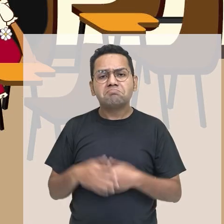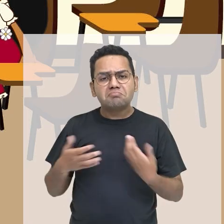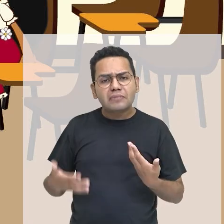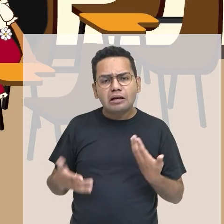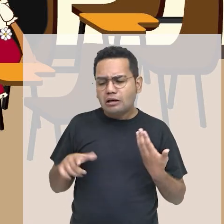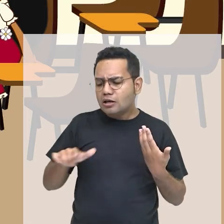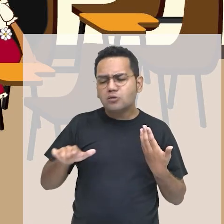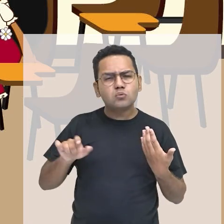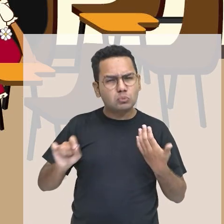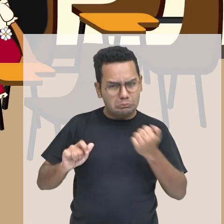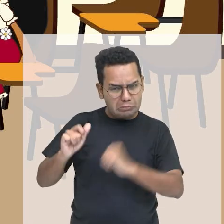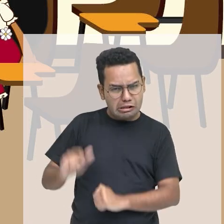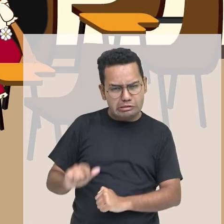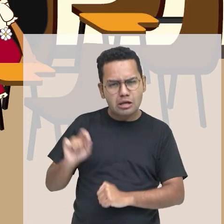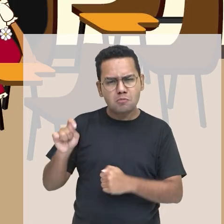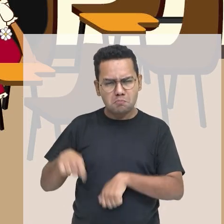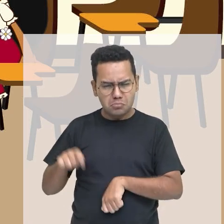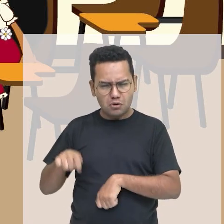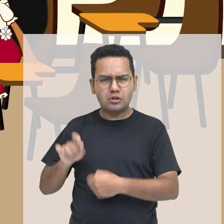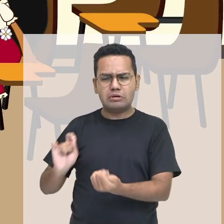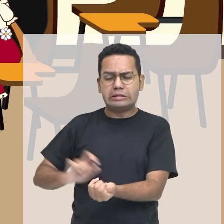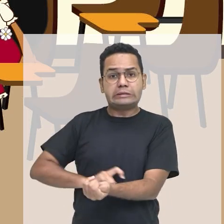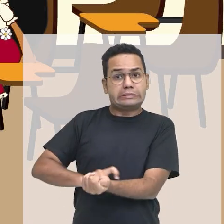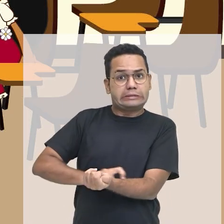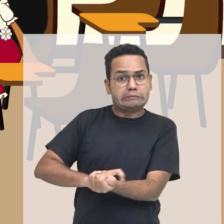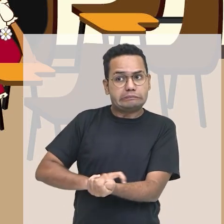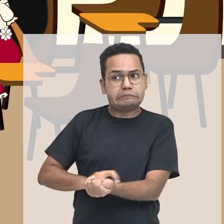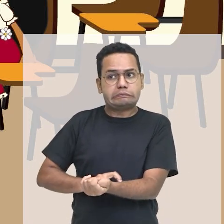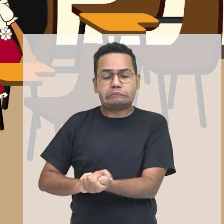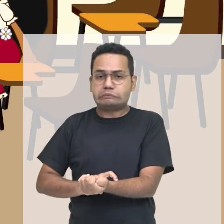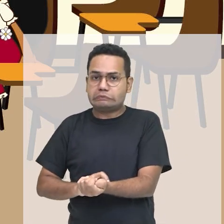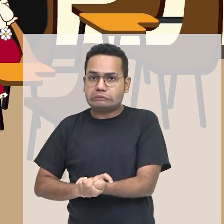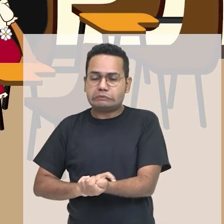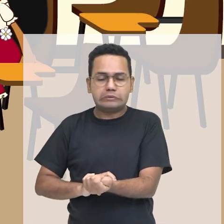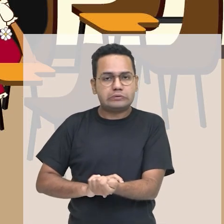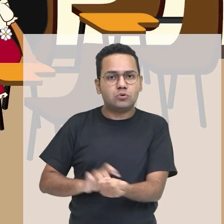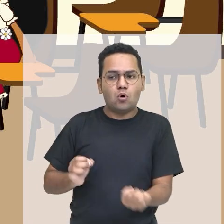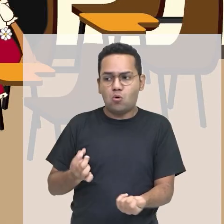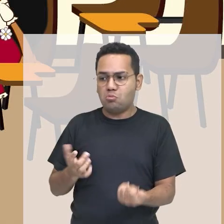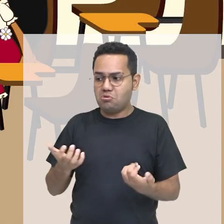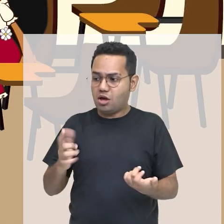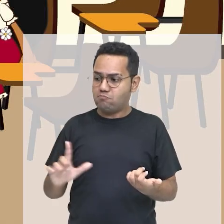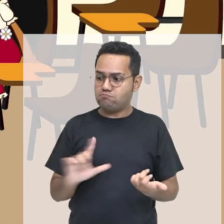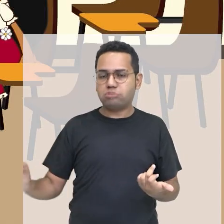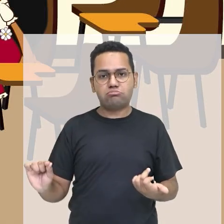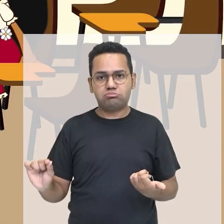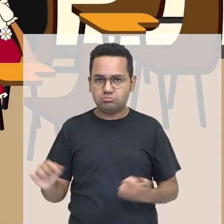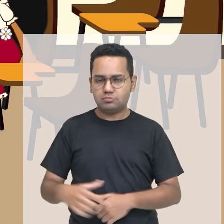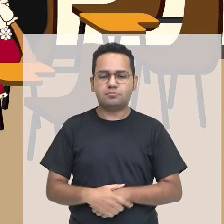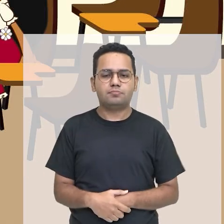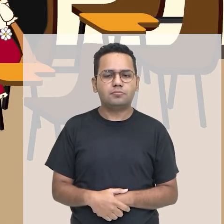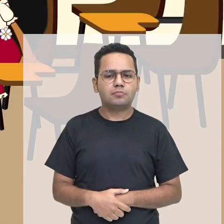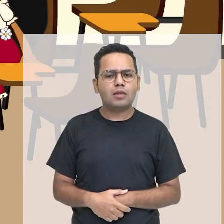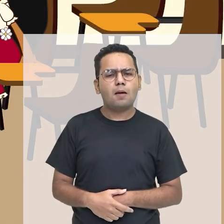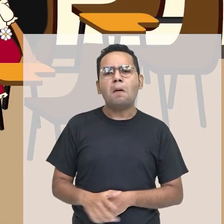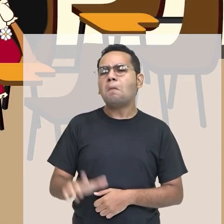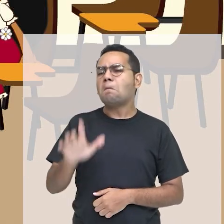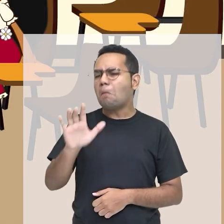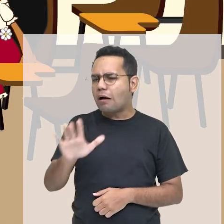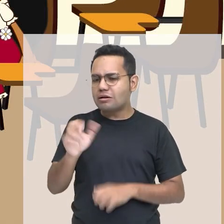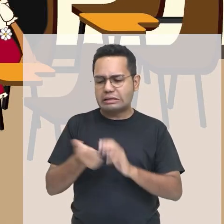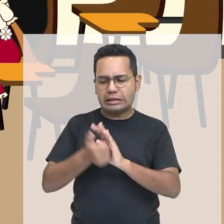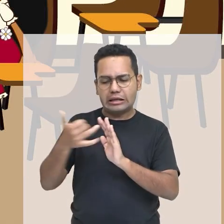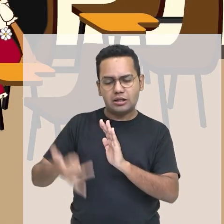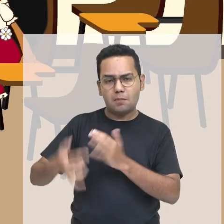sair dali, né? De se movimentar, de sair dali. Lembrando, todos esses elementos que nós estamos fazendo uma análise assim